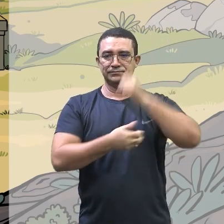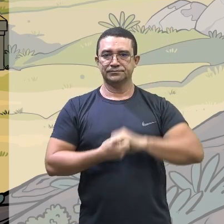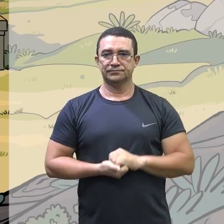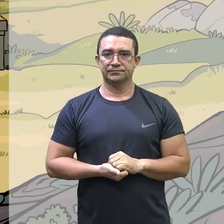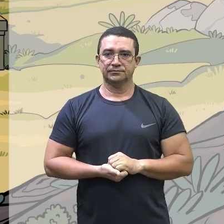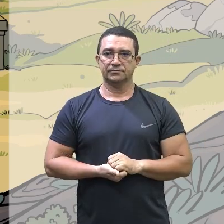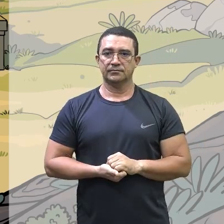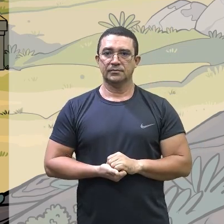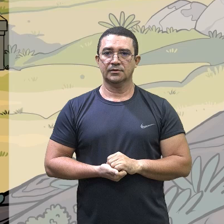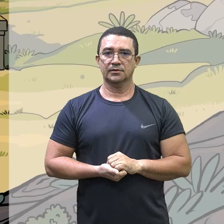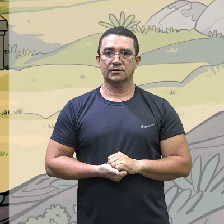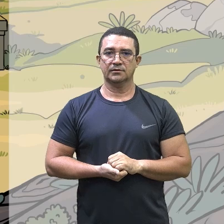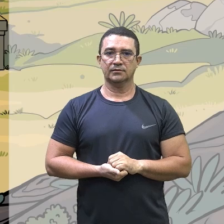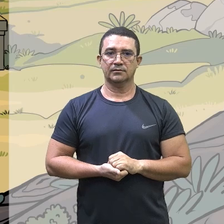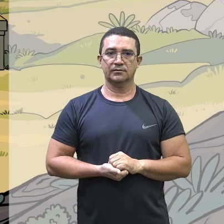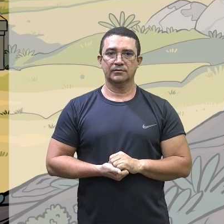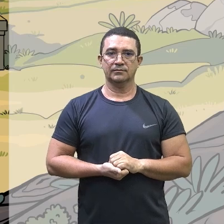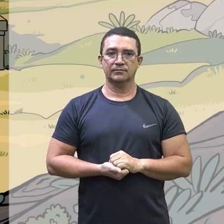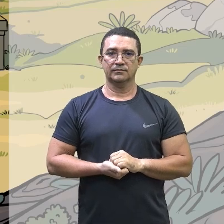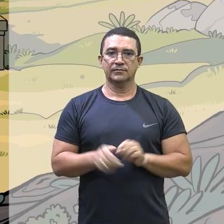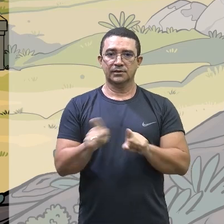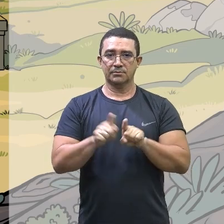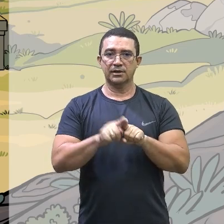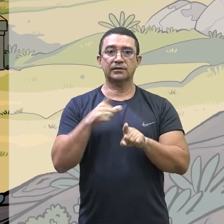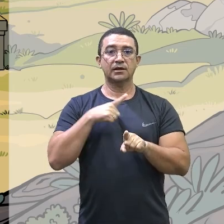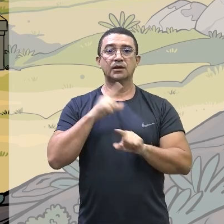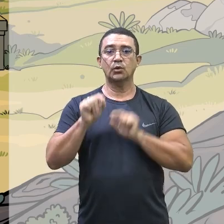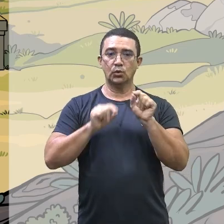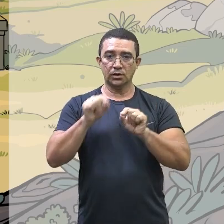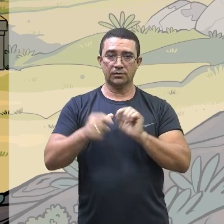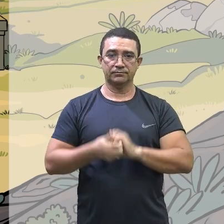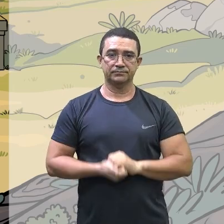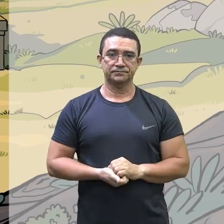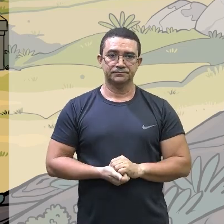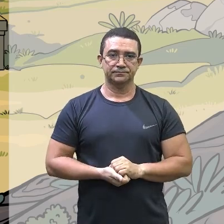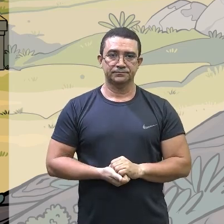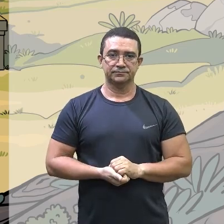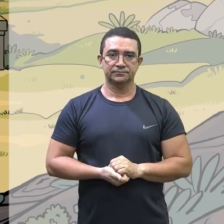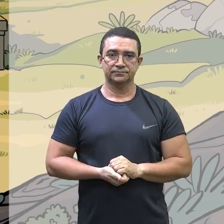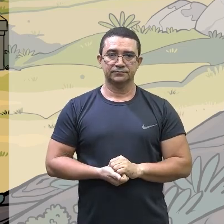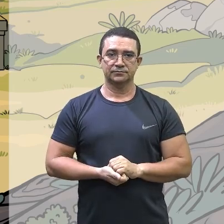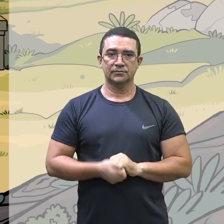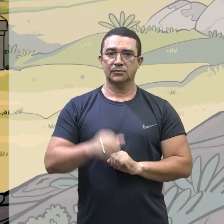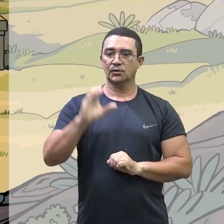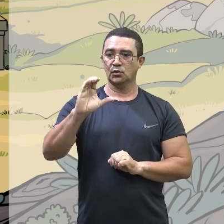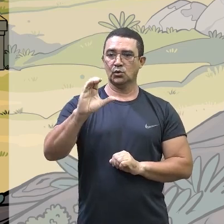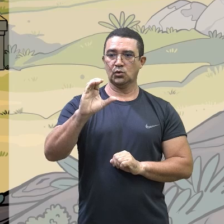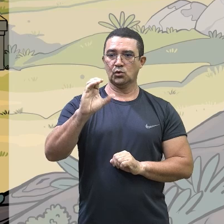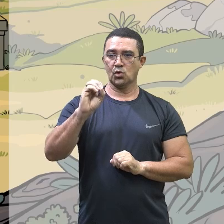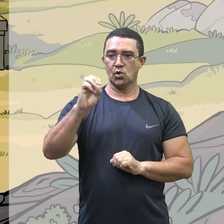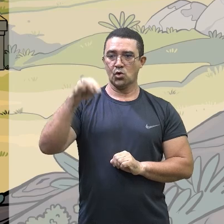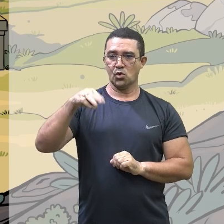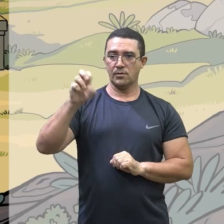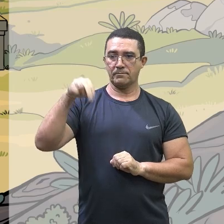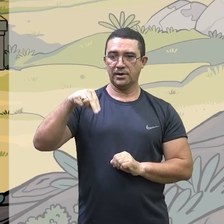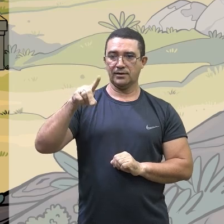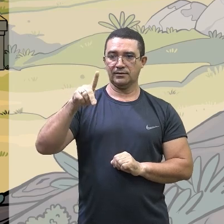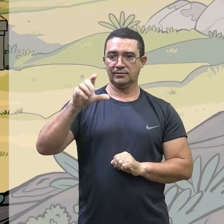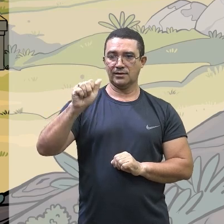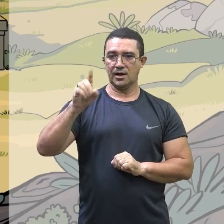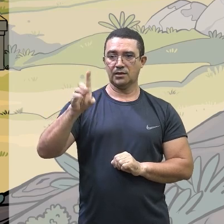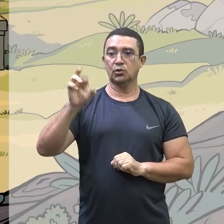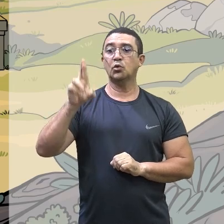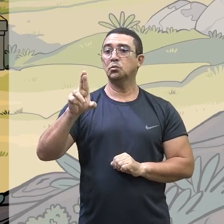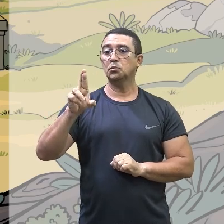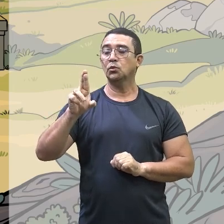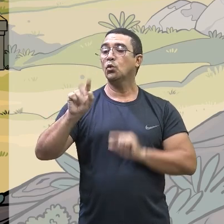que é o comendador. Exatamente. E o que é, então, o comendador? O comendador, pessoal, nada mais é do que